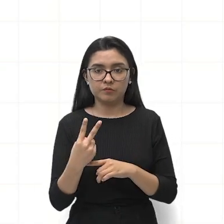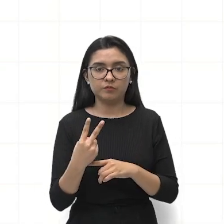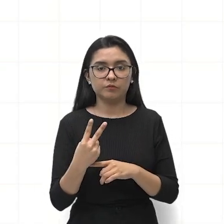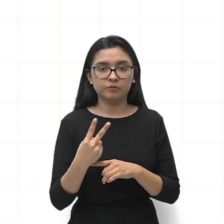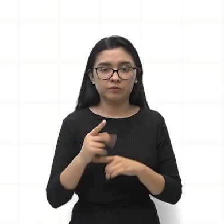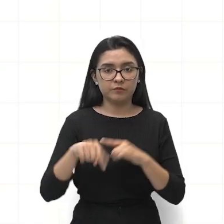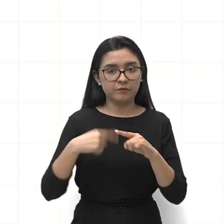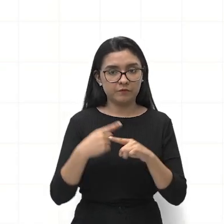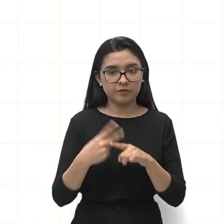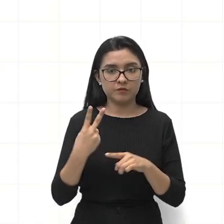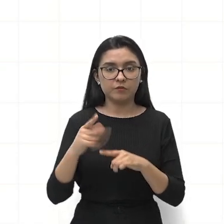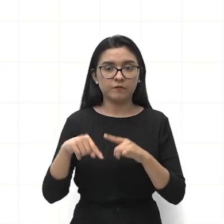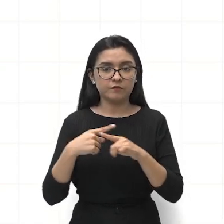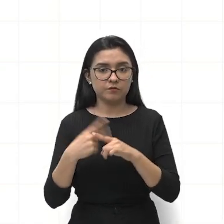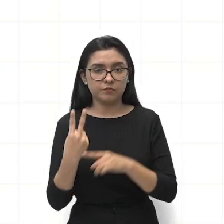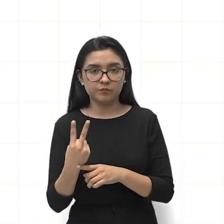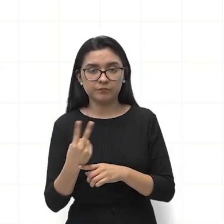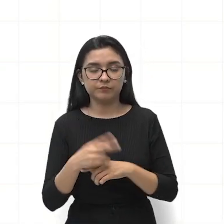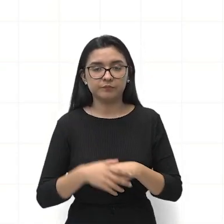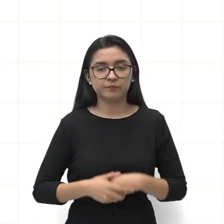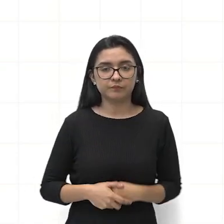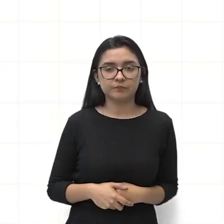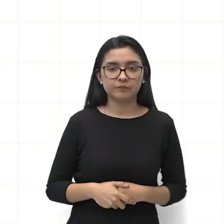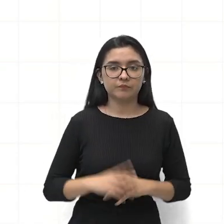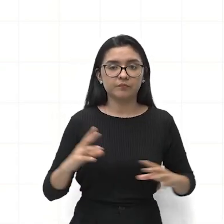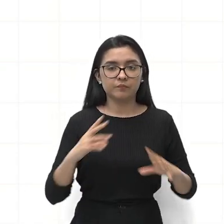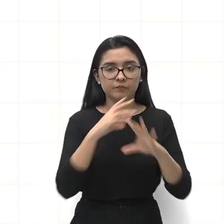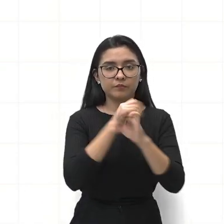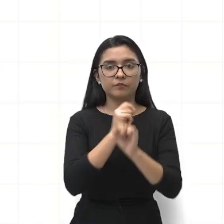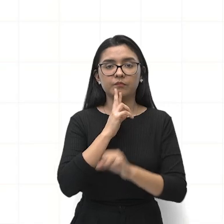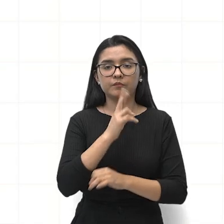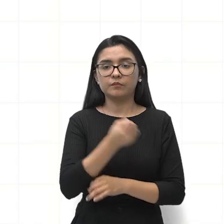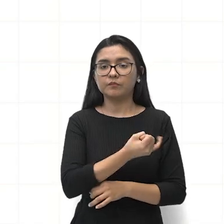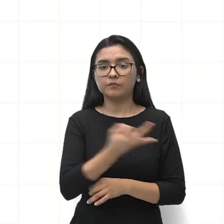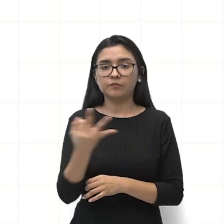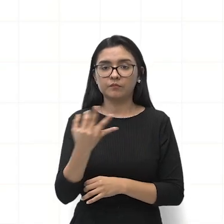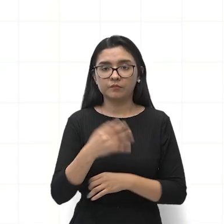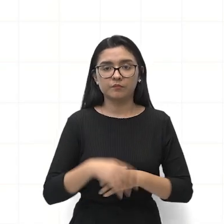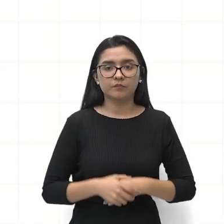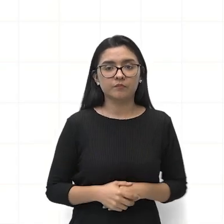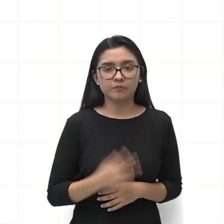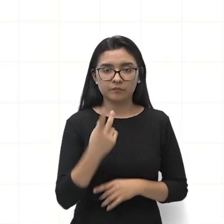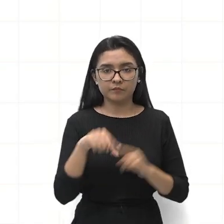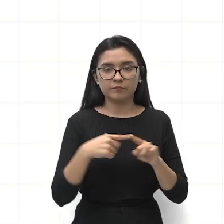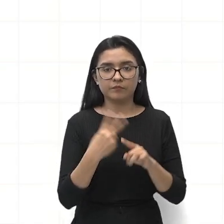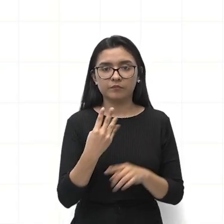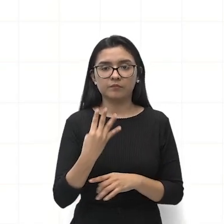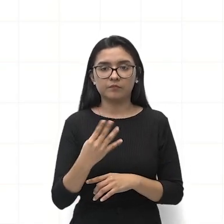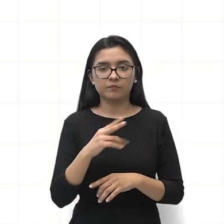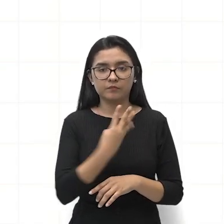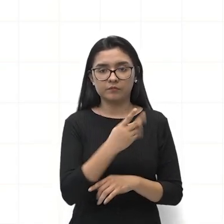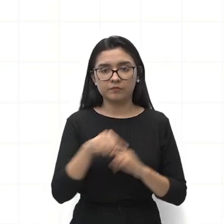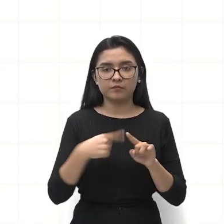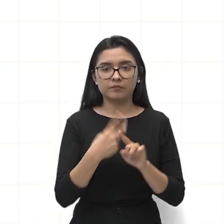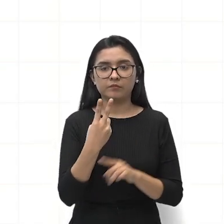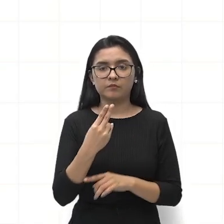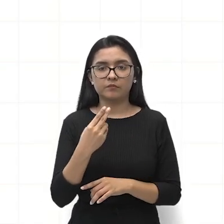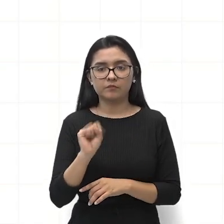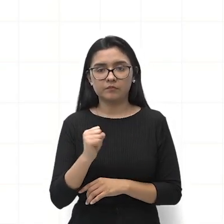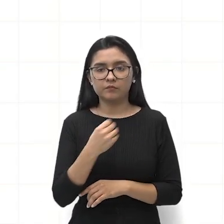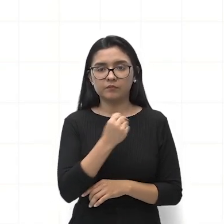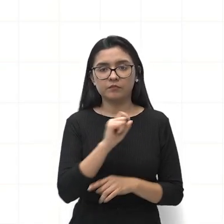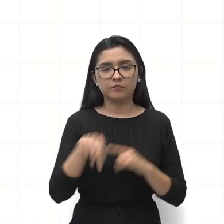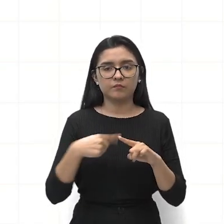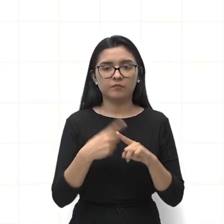2, vezes 2, vezes 2. Ó, 2 vezes 2, 4. 4 vezes 2,